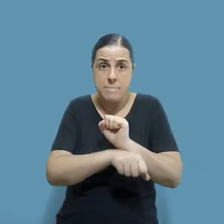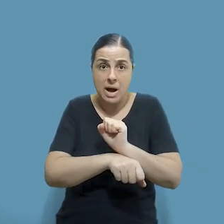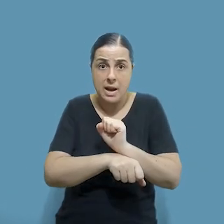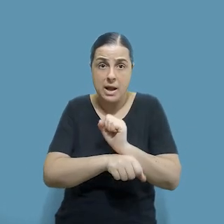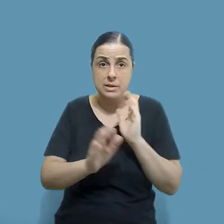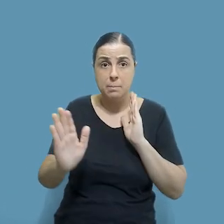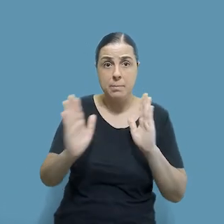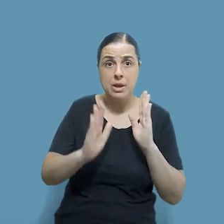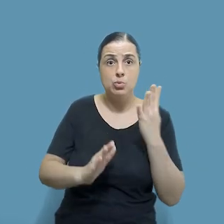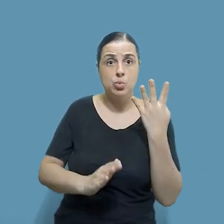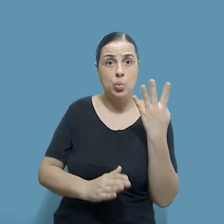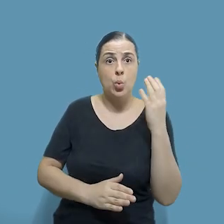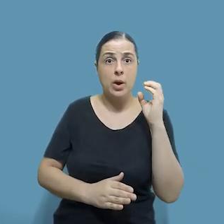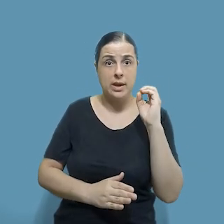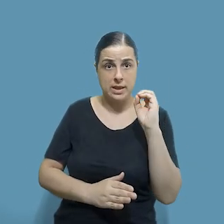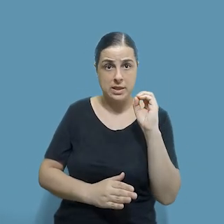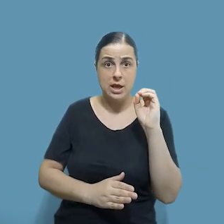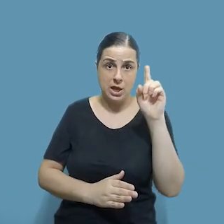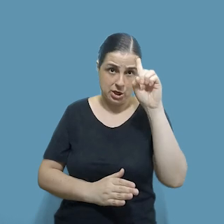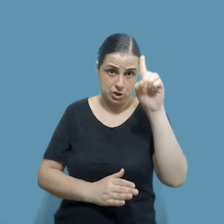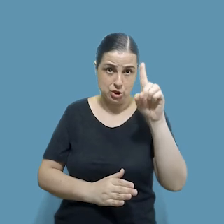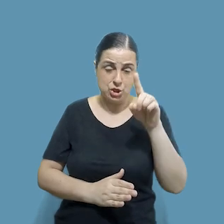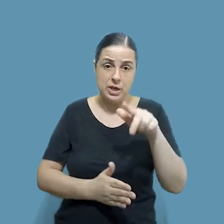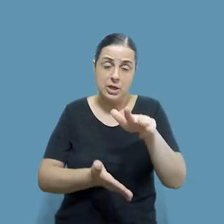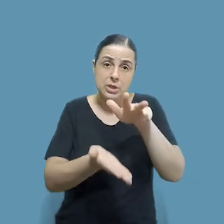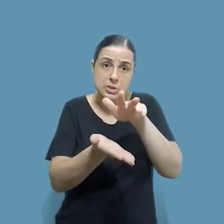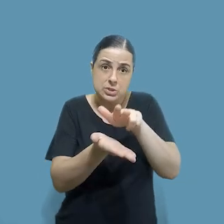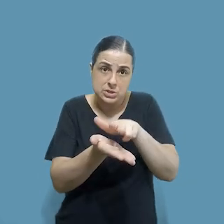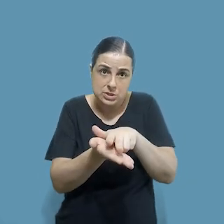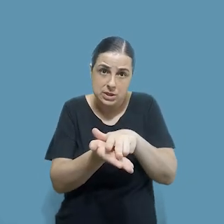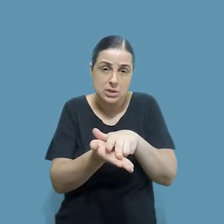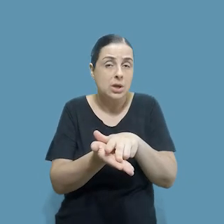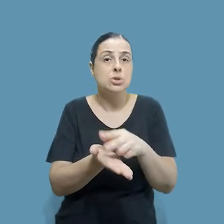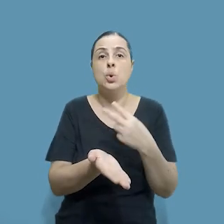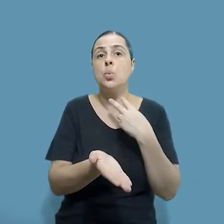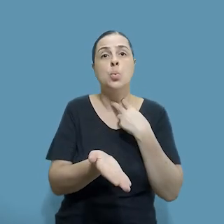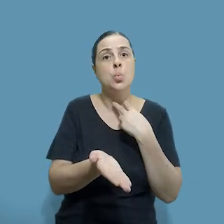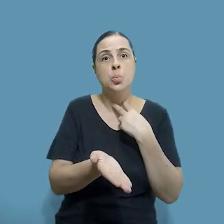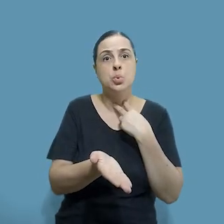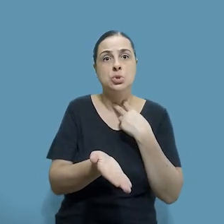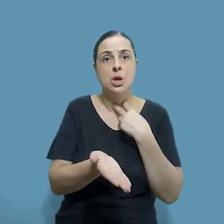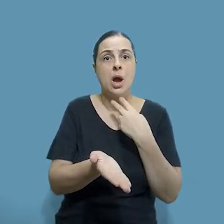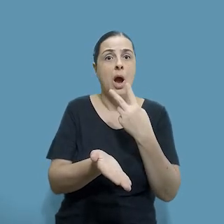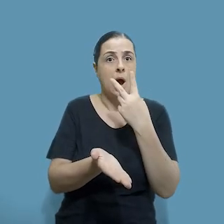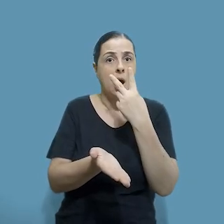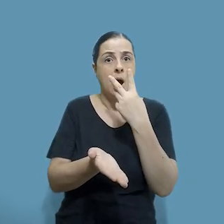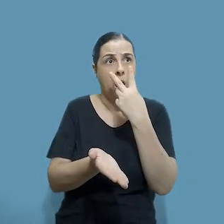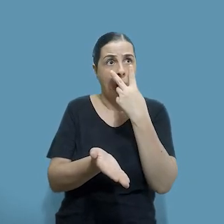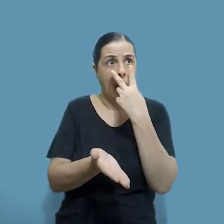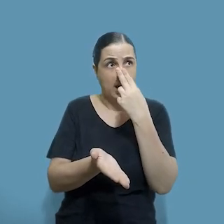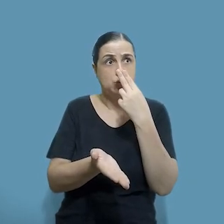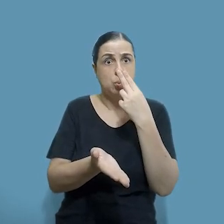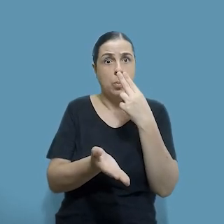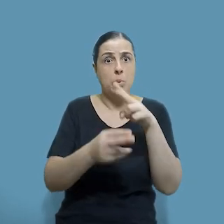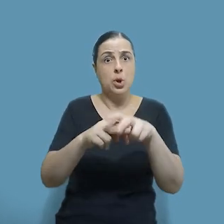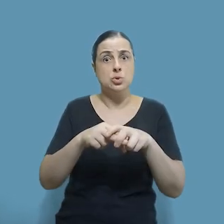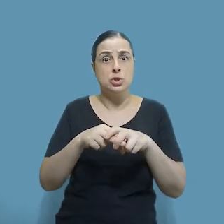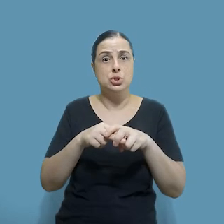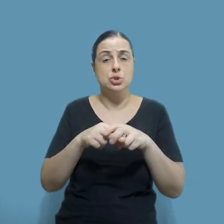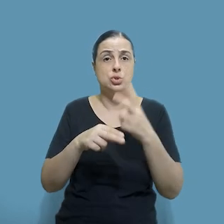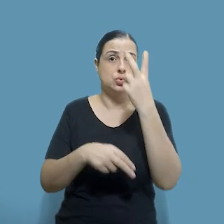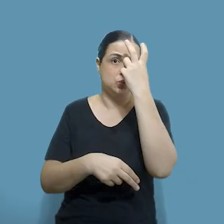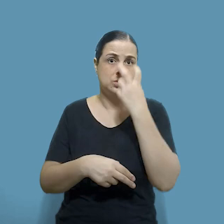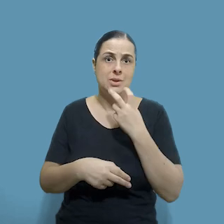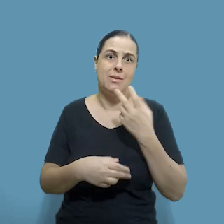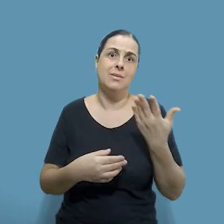40 dias deitada na cama tomando canja. Bom, você tem uma família grande, é pobre, mora no interior,